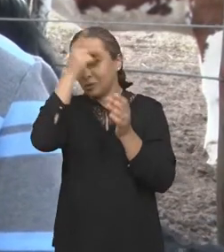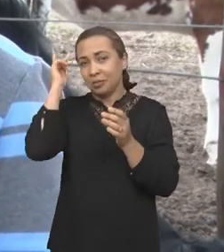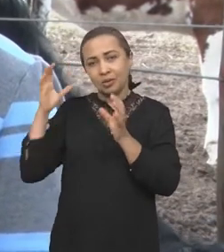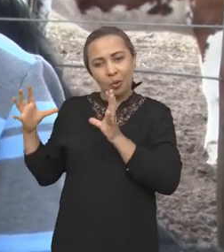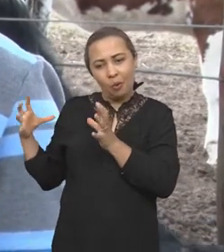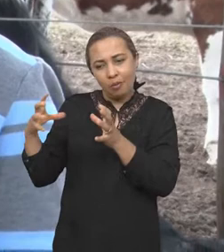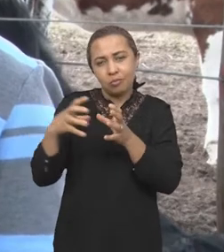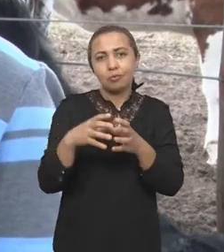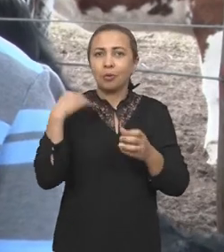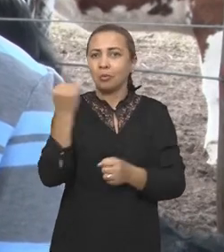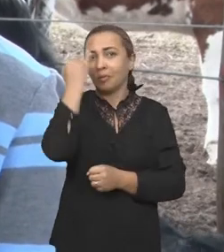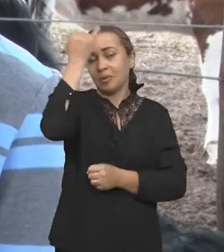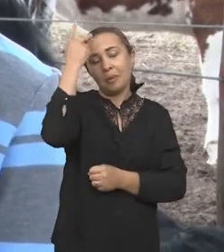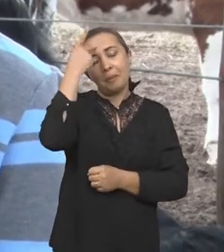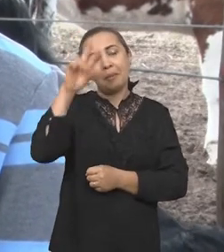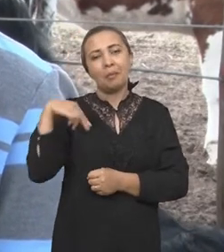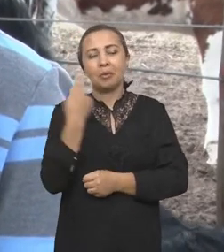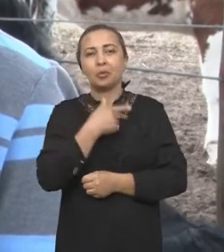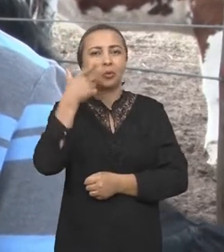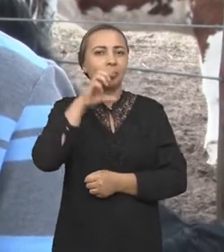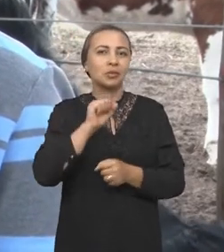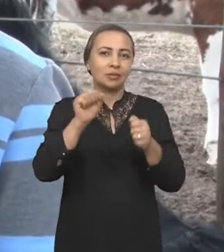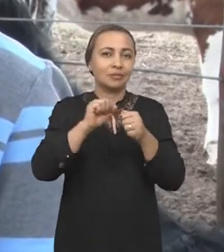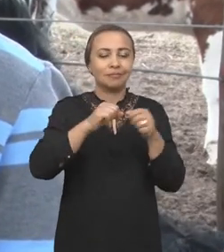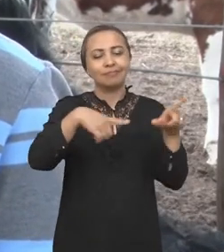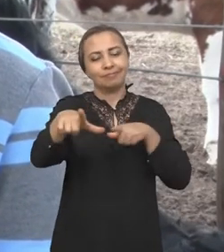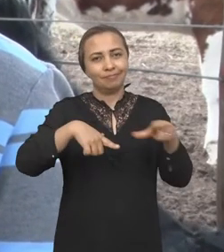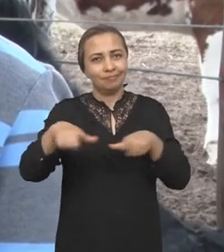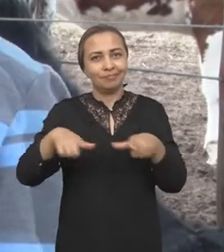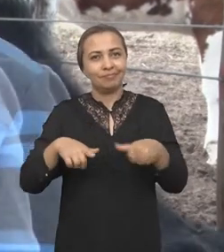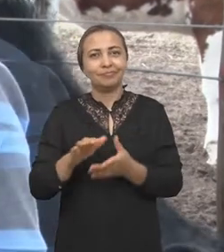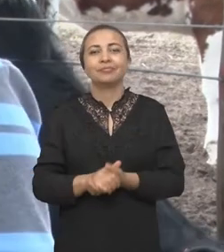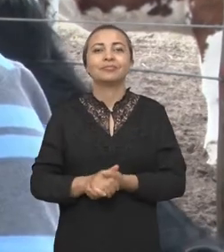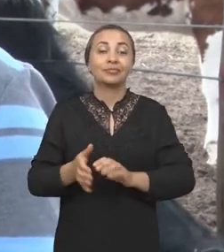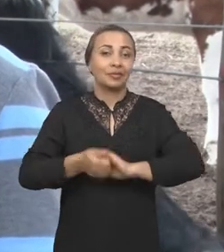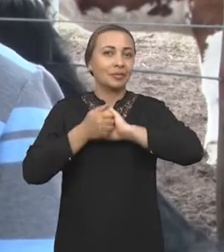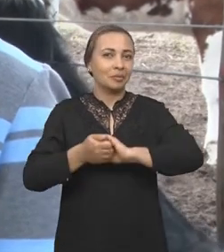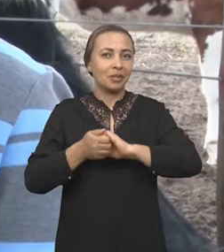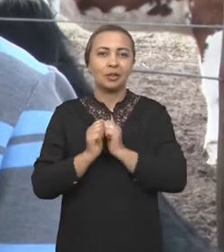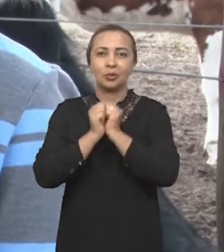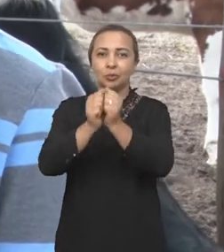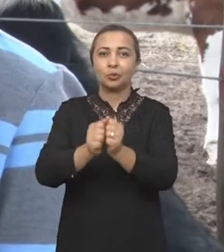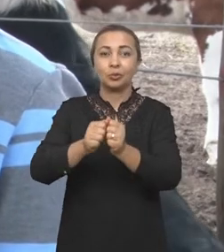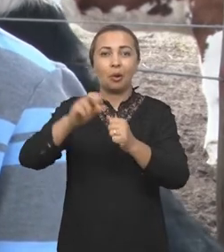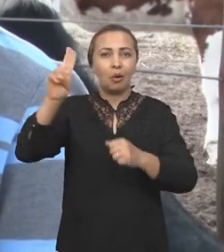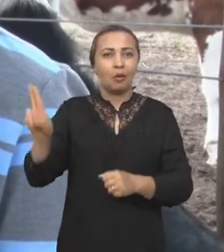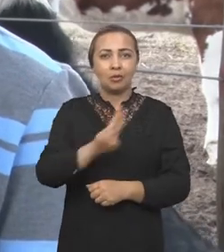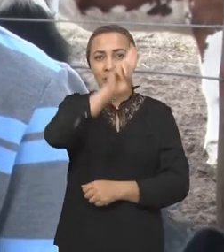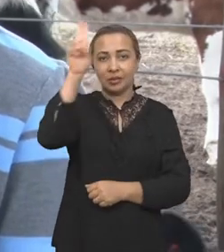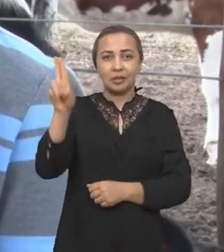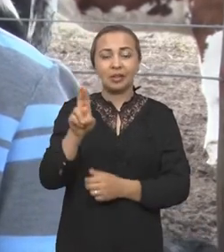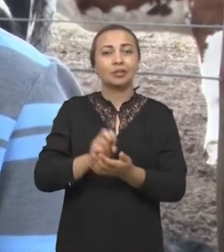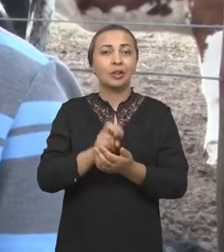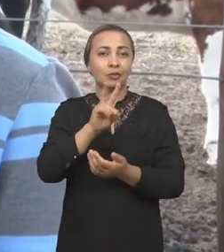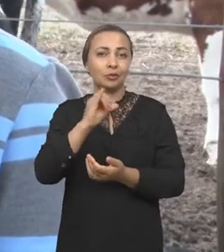todo esse pessoal foi fundamental para a gente conseguir fazer esse trabalho. A parceria com a Universidade de Wisconsin,